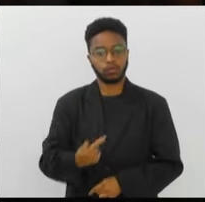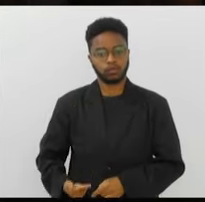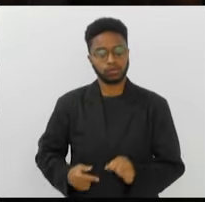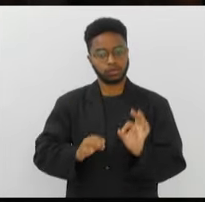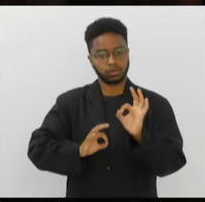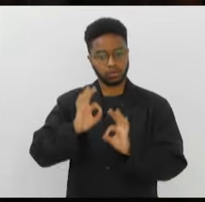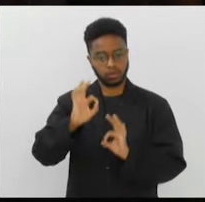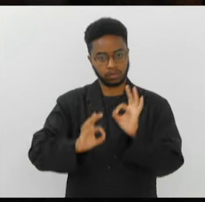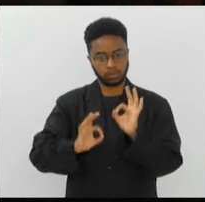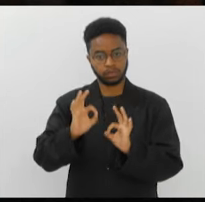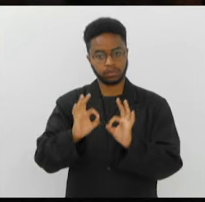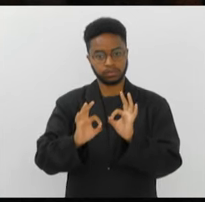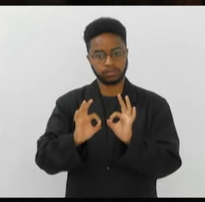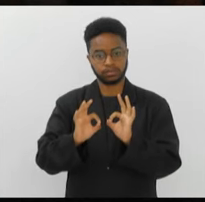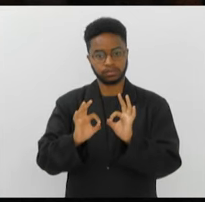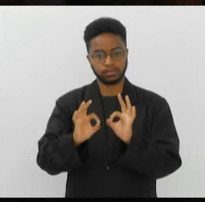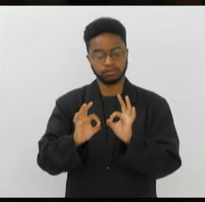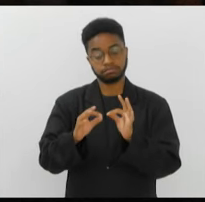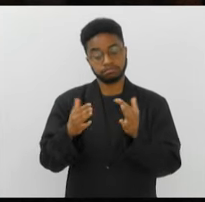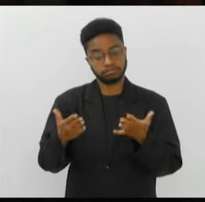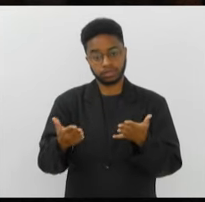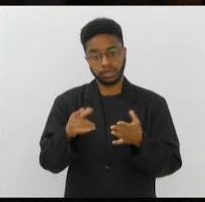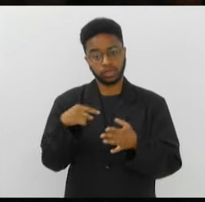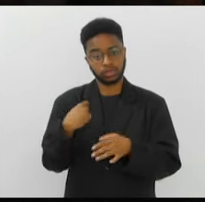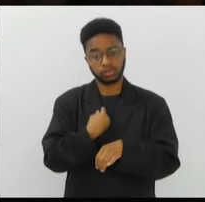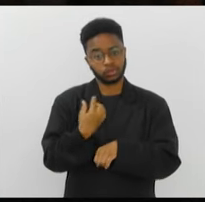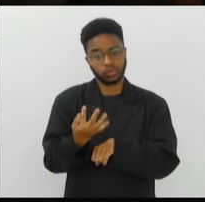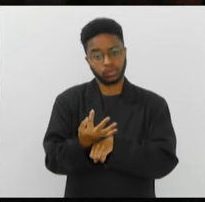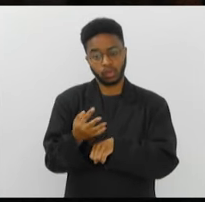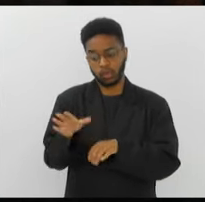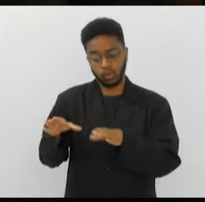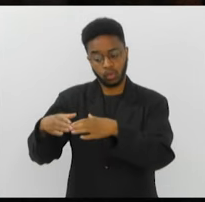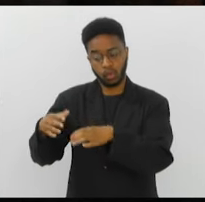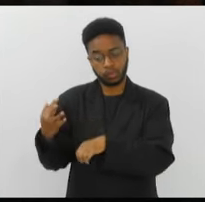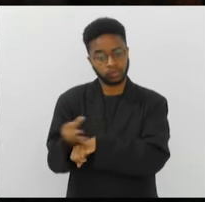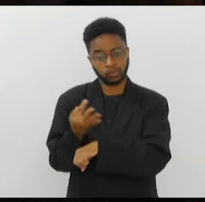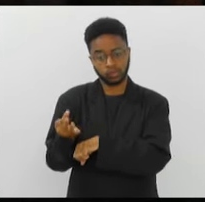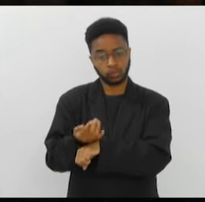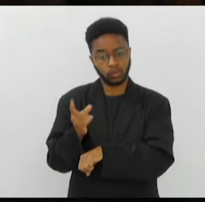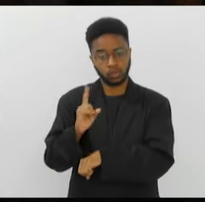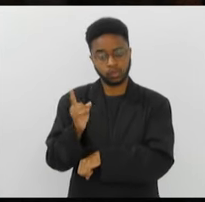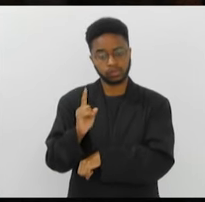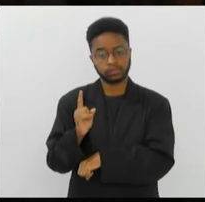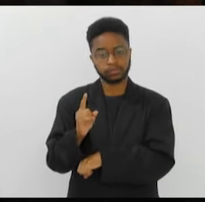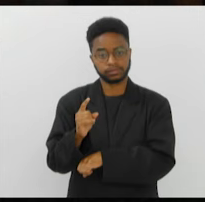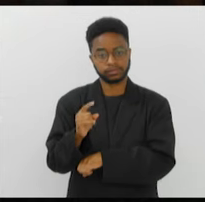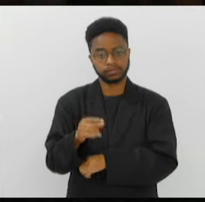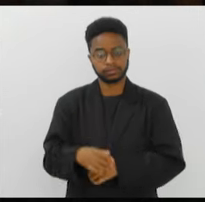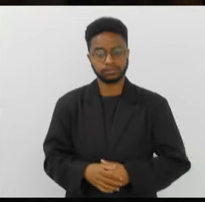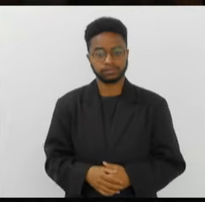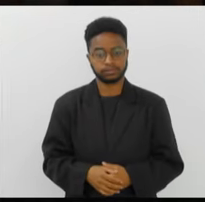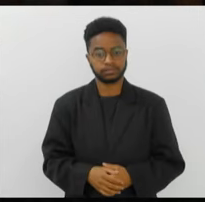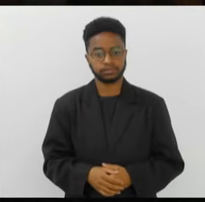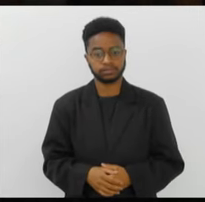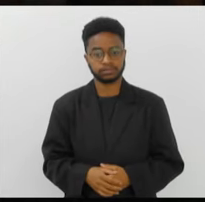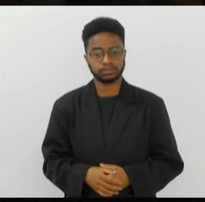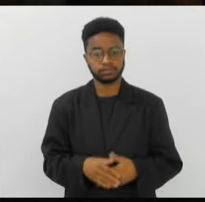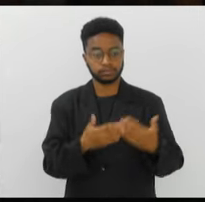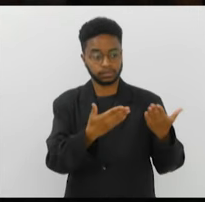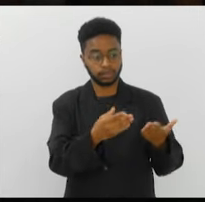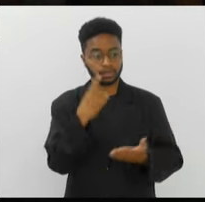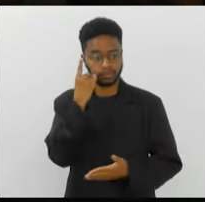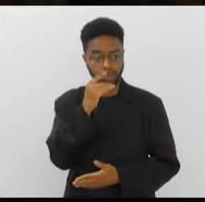comandando, a firma não aguenta, meu xerife da legalidade nobre, deputado Rodrigo